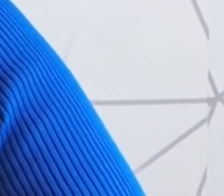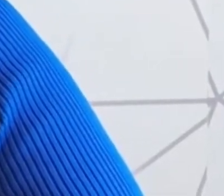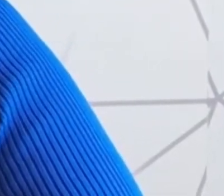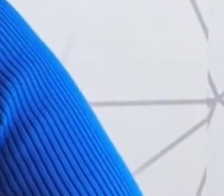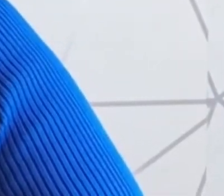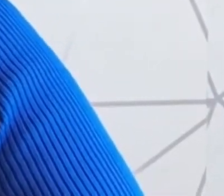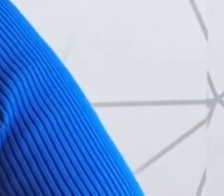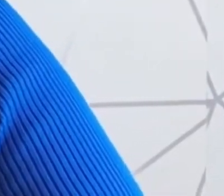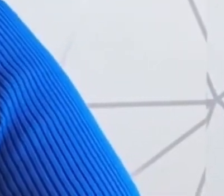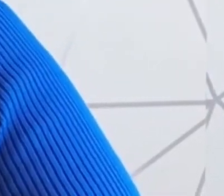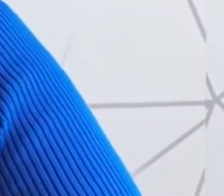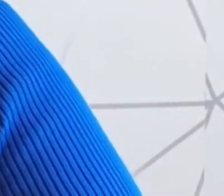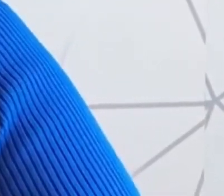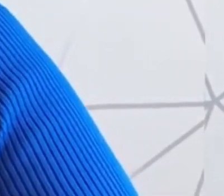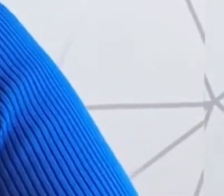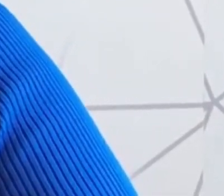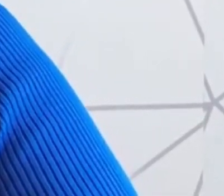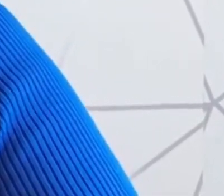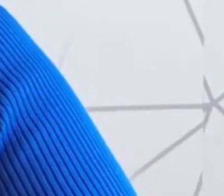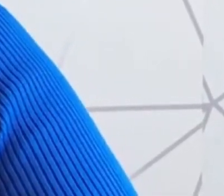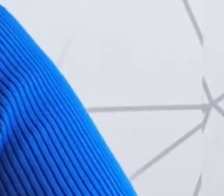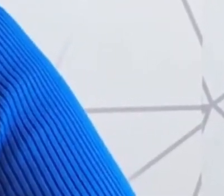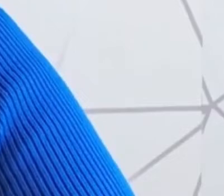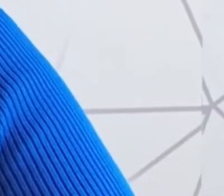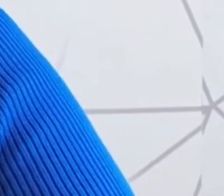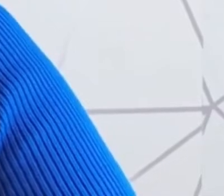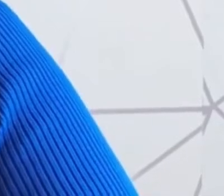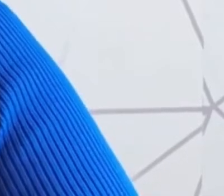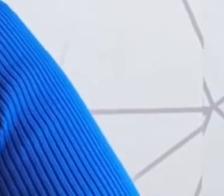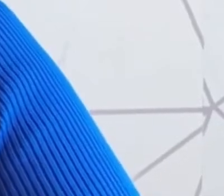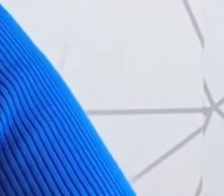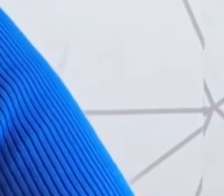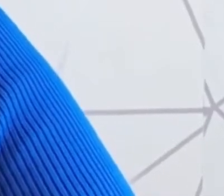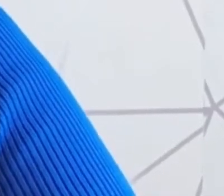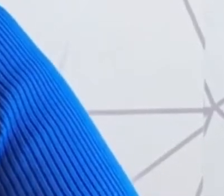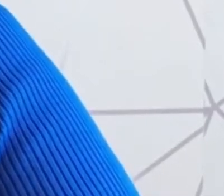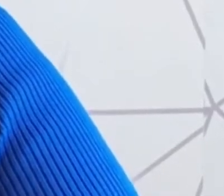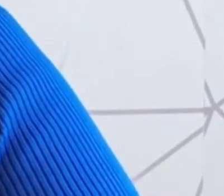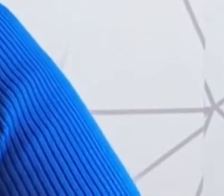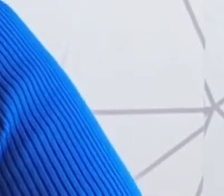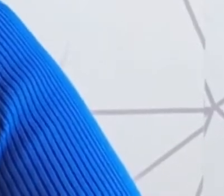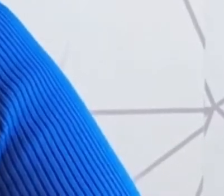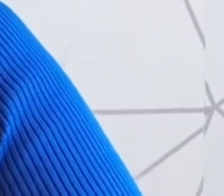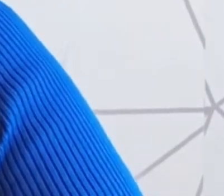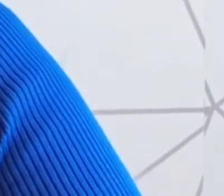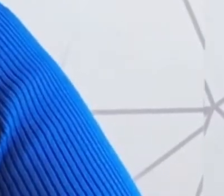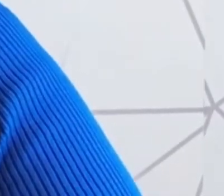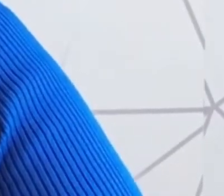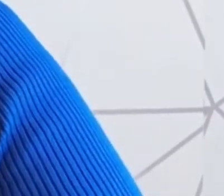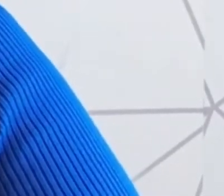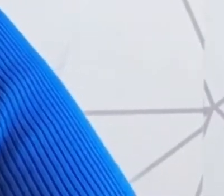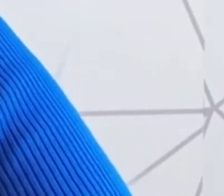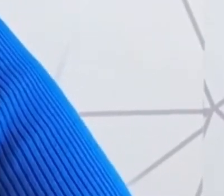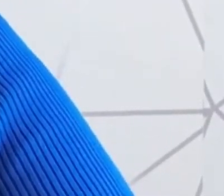de Educação, do Departamento de Articulação Pedagógica. Sou uma mulher de pele clara, olhos